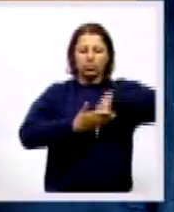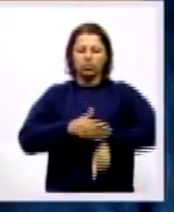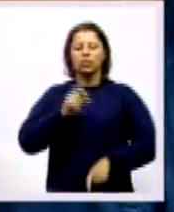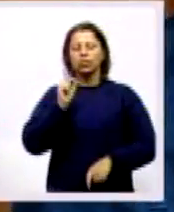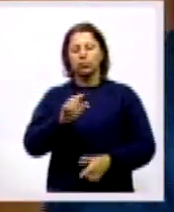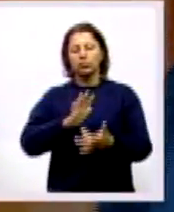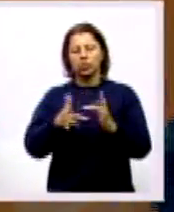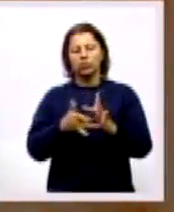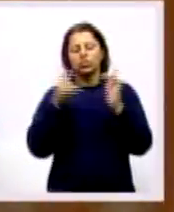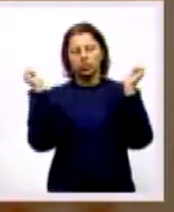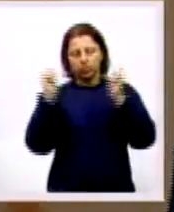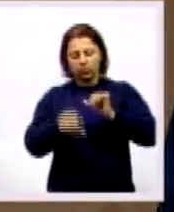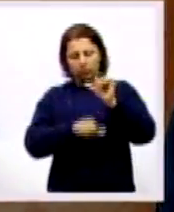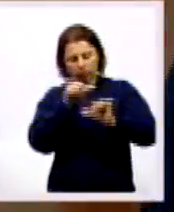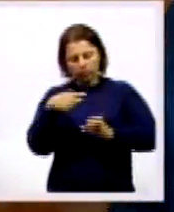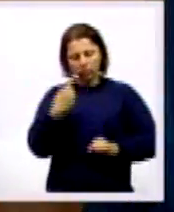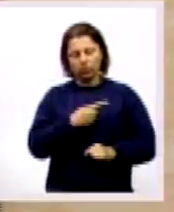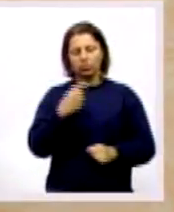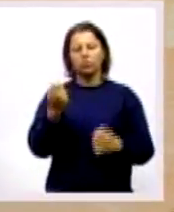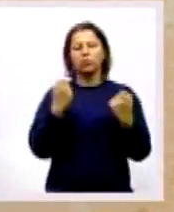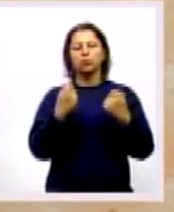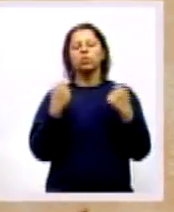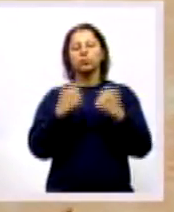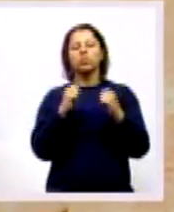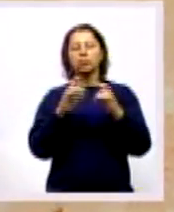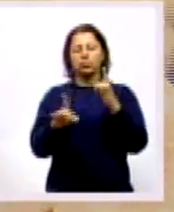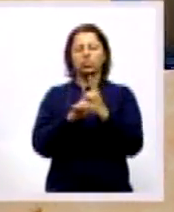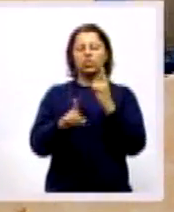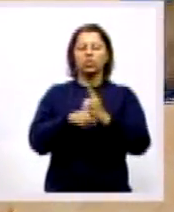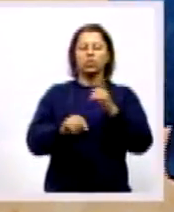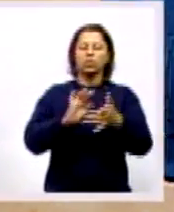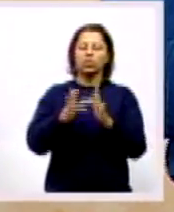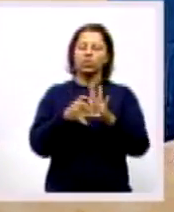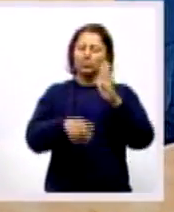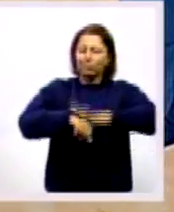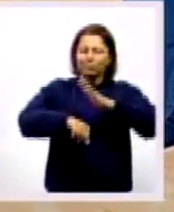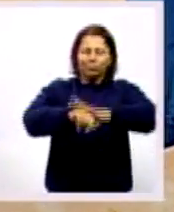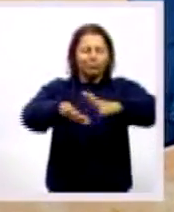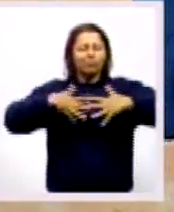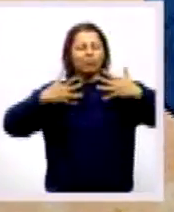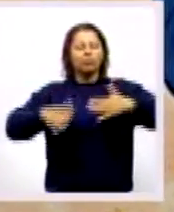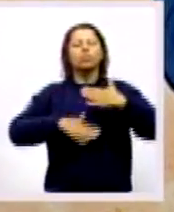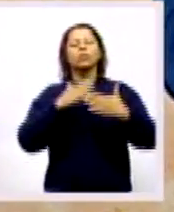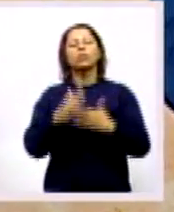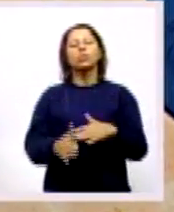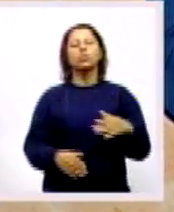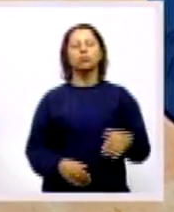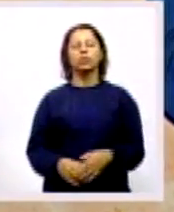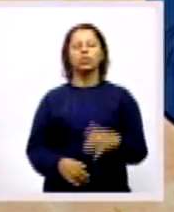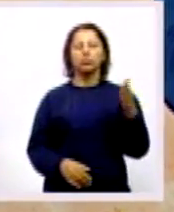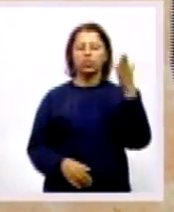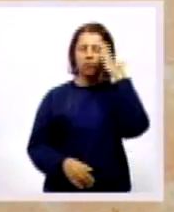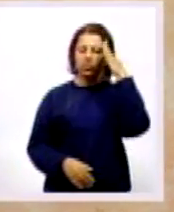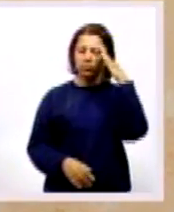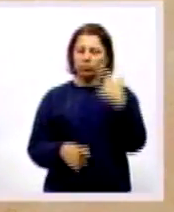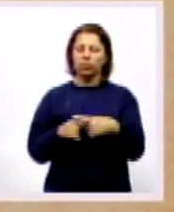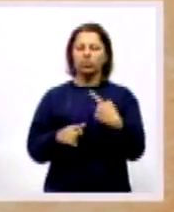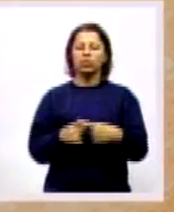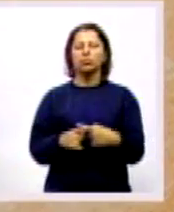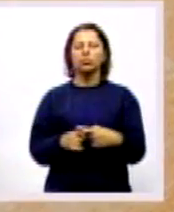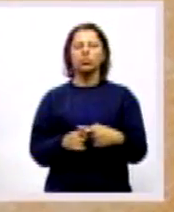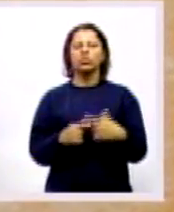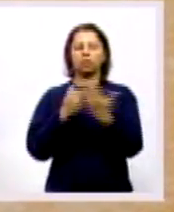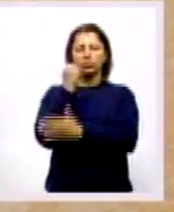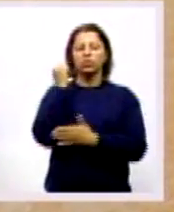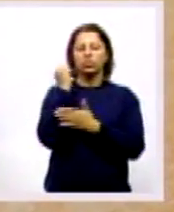capaz de fazer com a gente, você vai descobrir que ele é muito mais sabor do que qualquer outra coisa. Sabe por que é sabor? Porque o invejoso